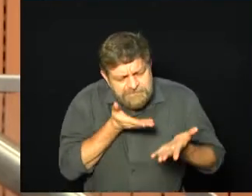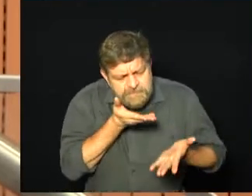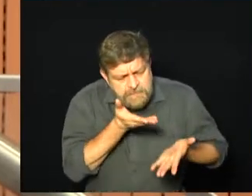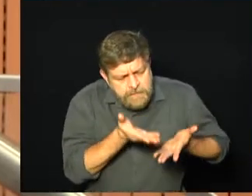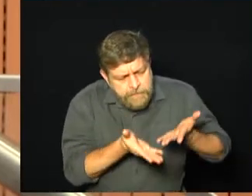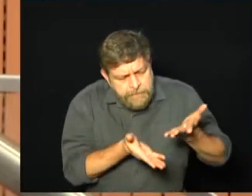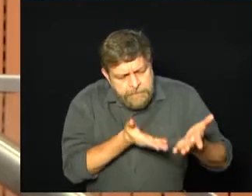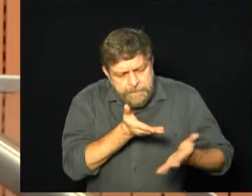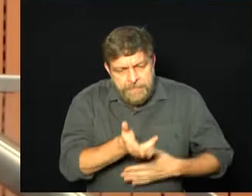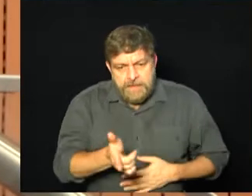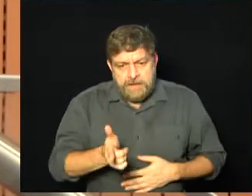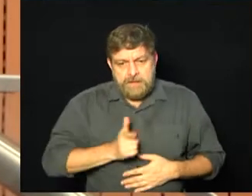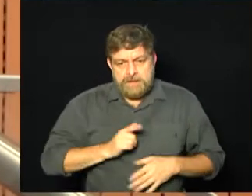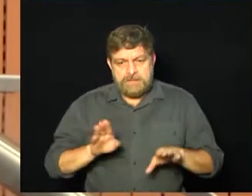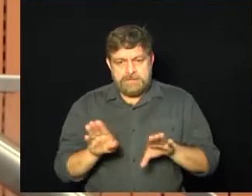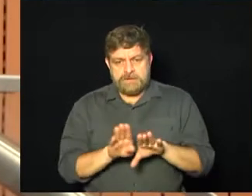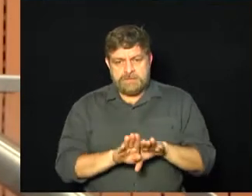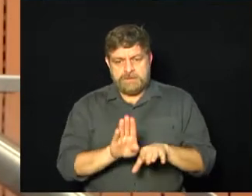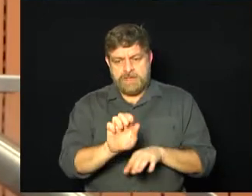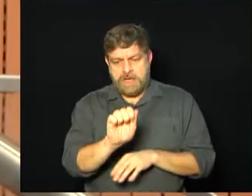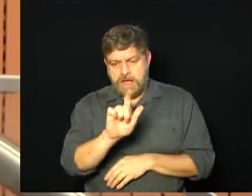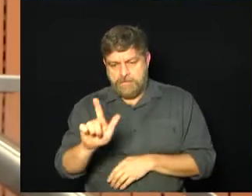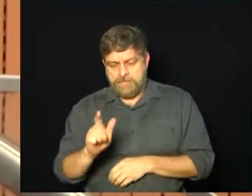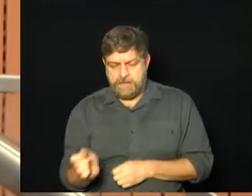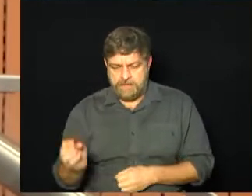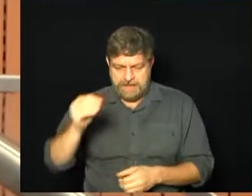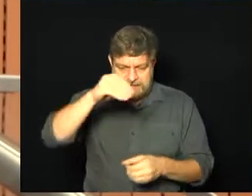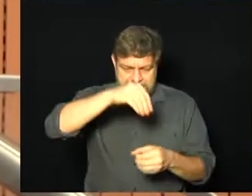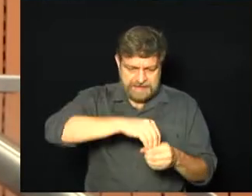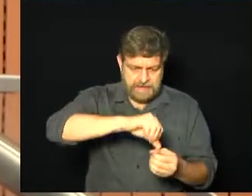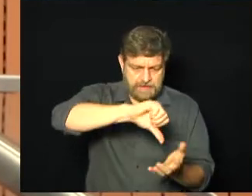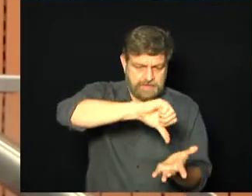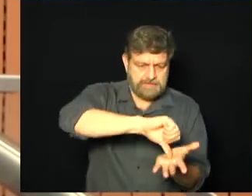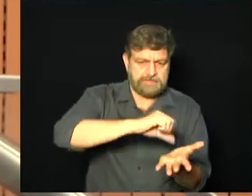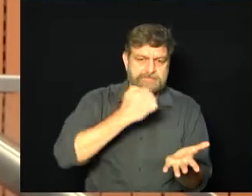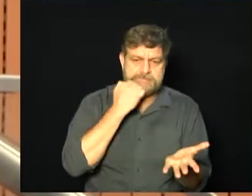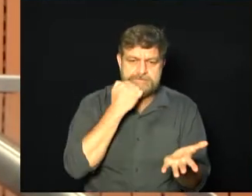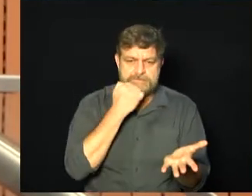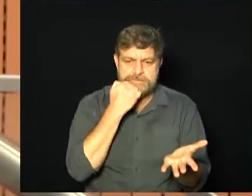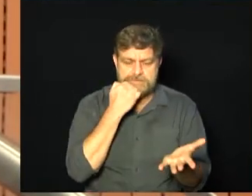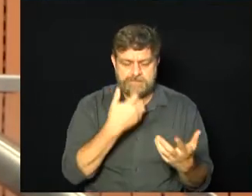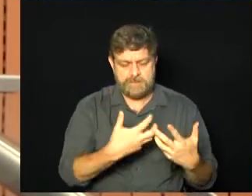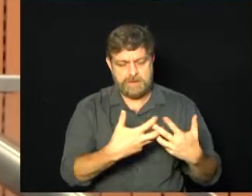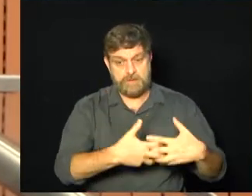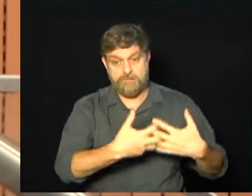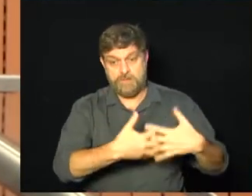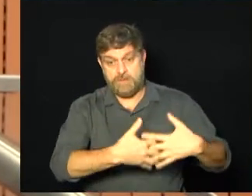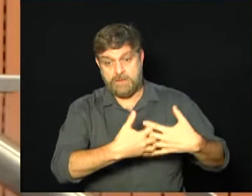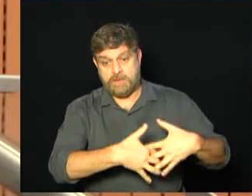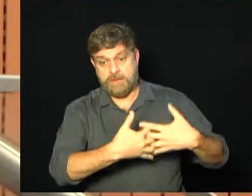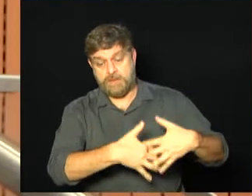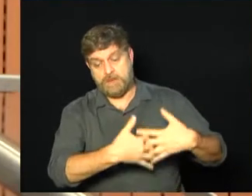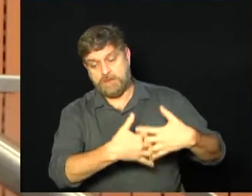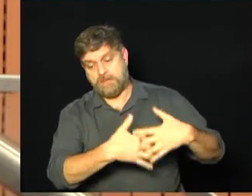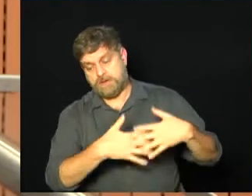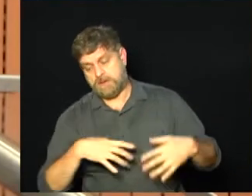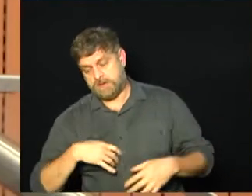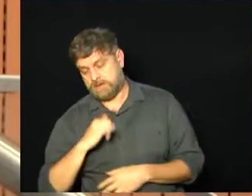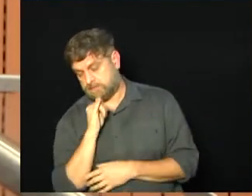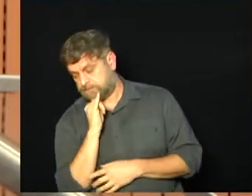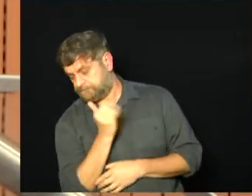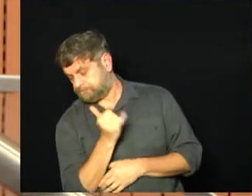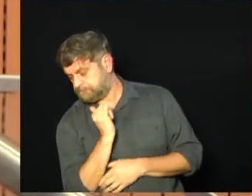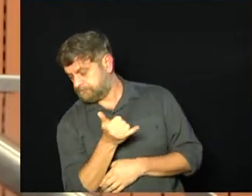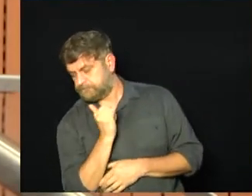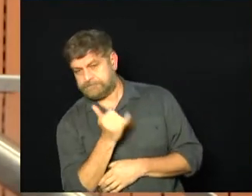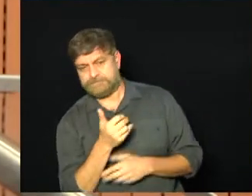inclusive a ABAL para dentro do Centro de Ciências, o que tem se mostrado muito, muito efetivo, eu diria que